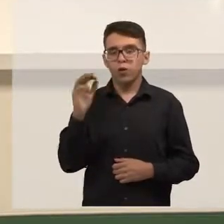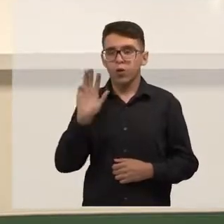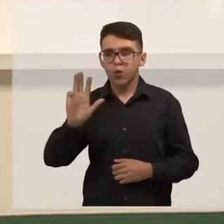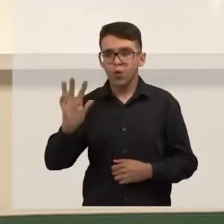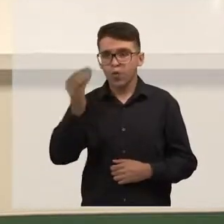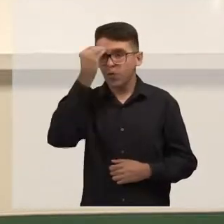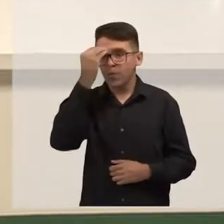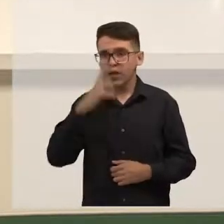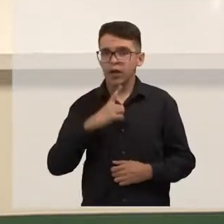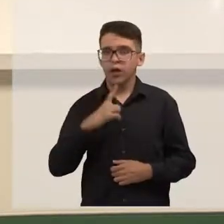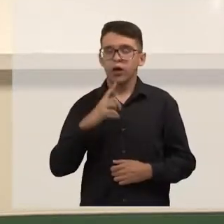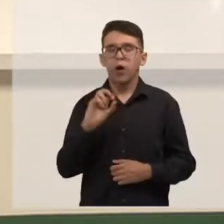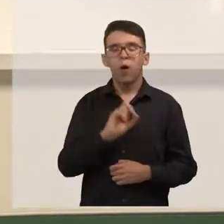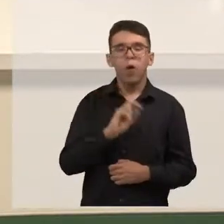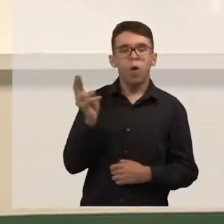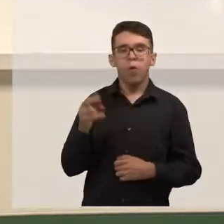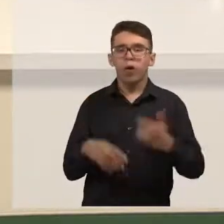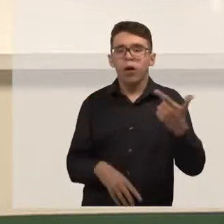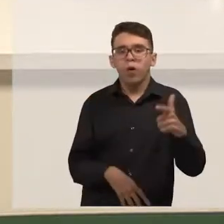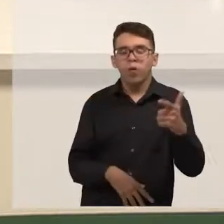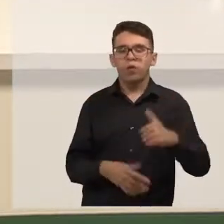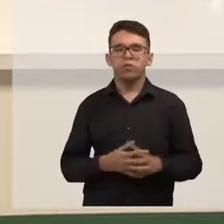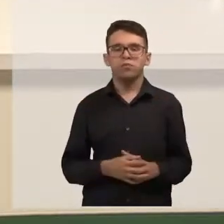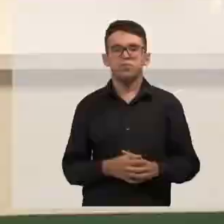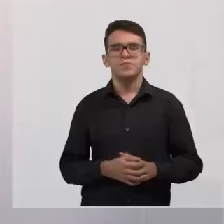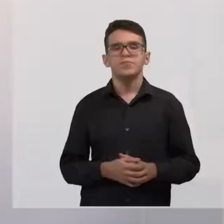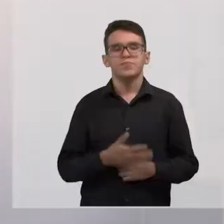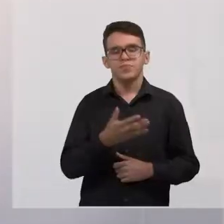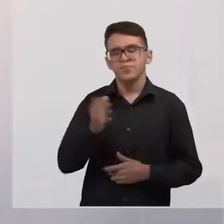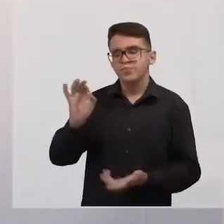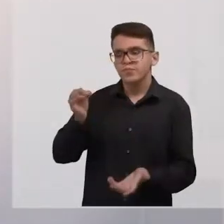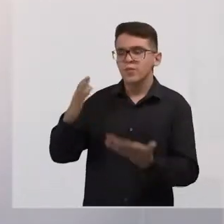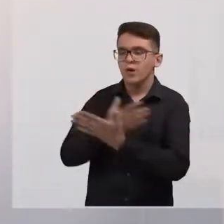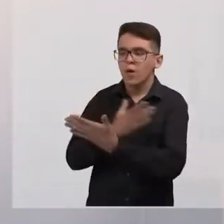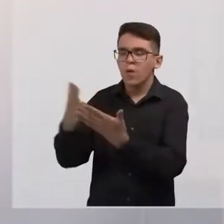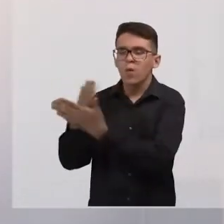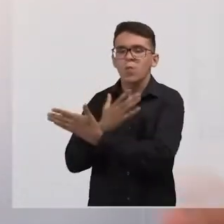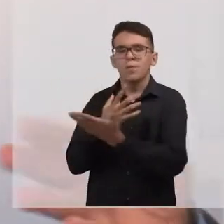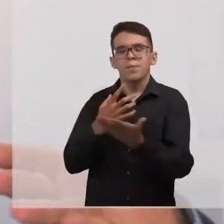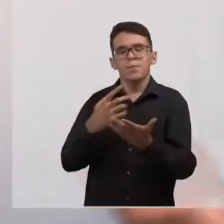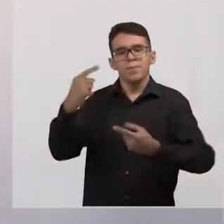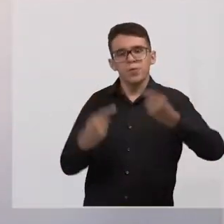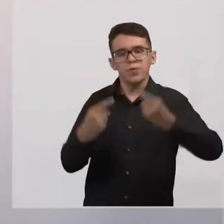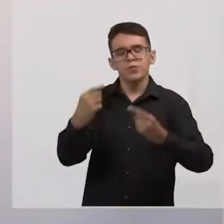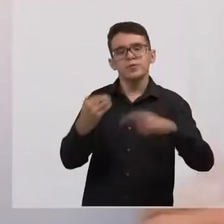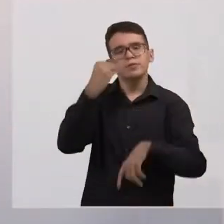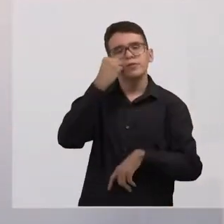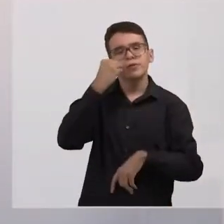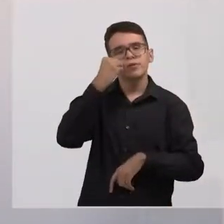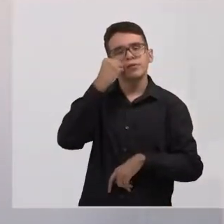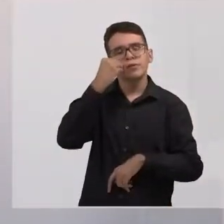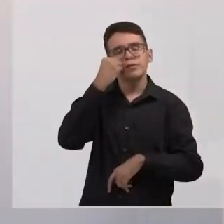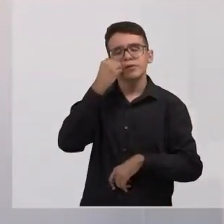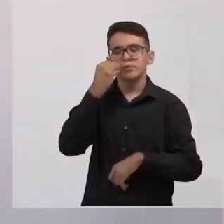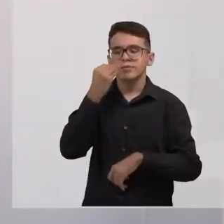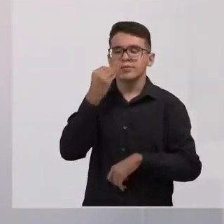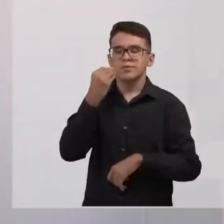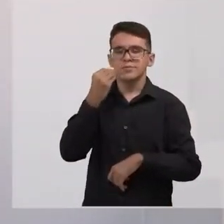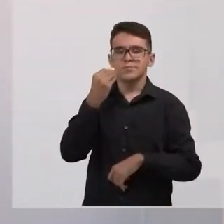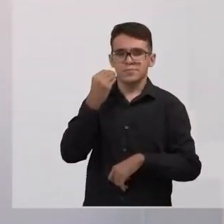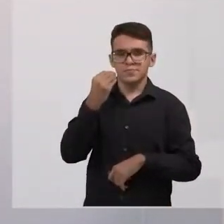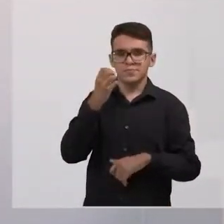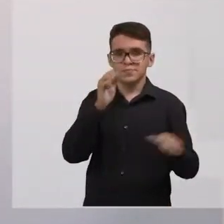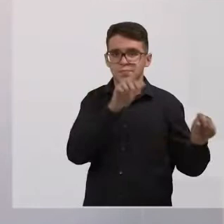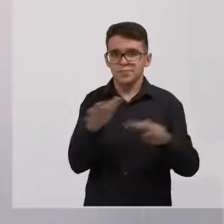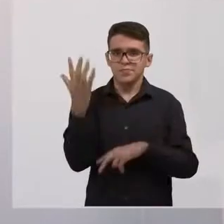longe. Um dos poucos políticos que tem tentado dialogar com o mercado financeiro. Você tem uma ideia? A semana que passou,